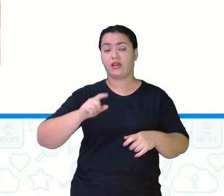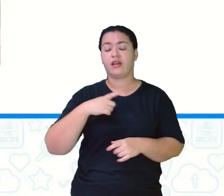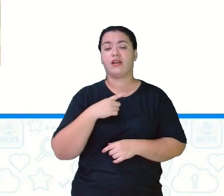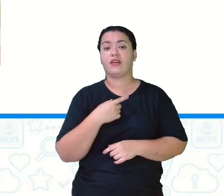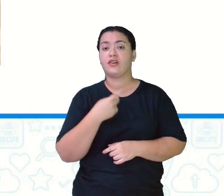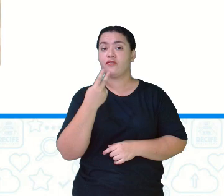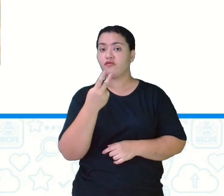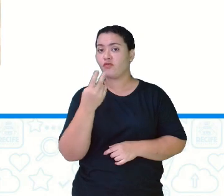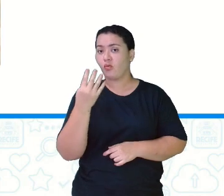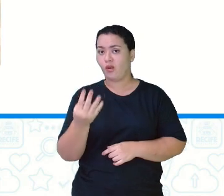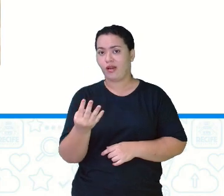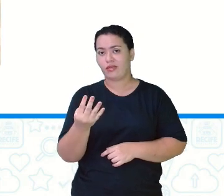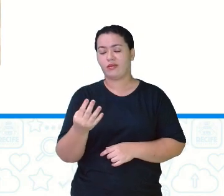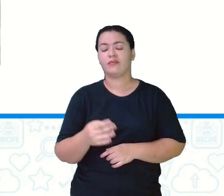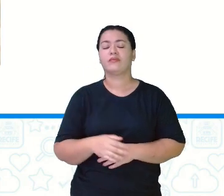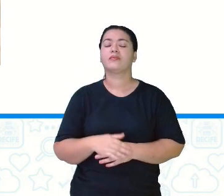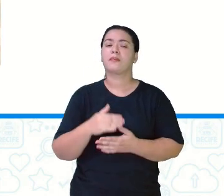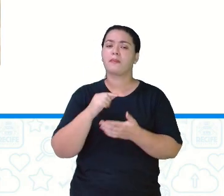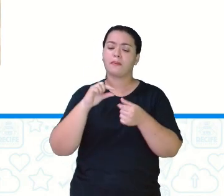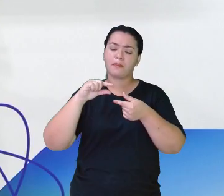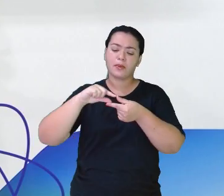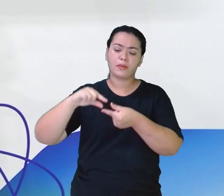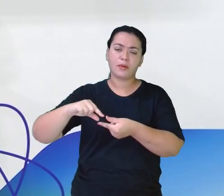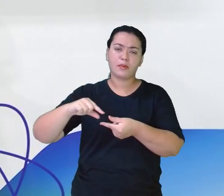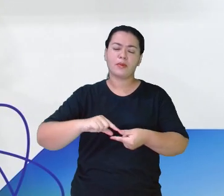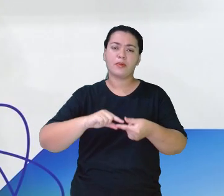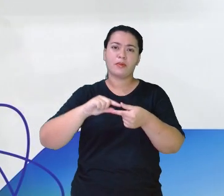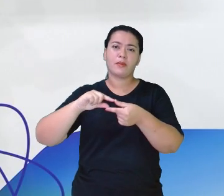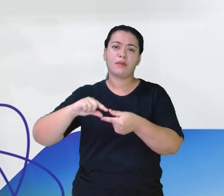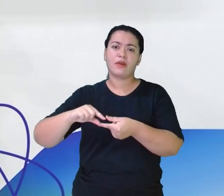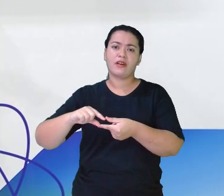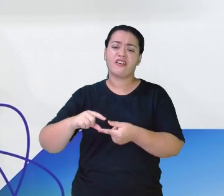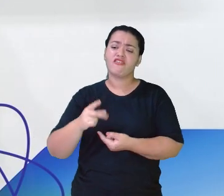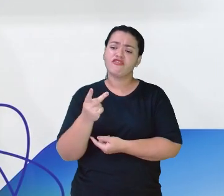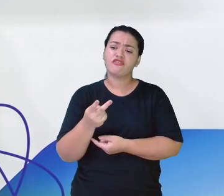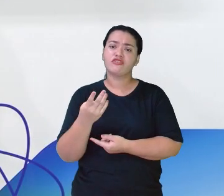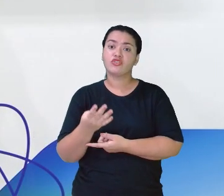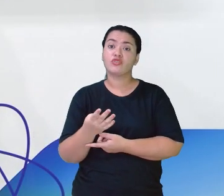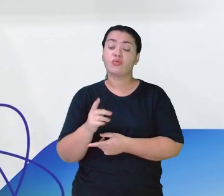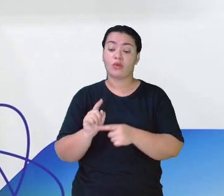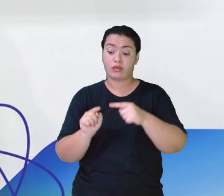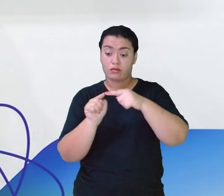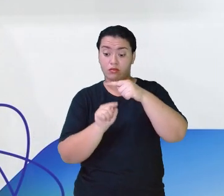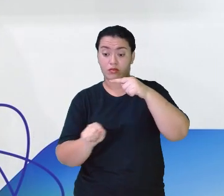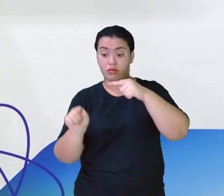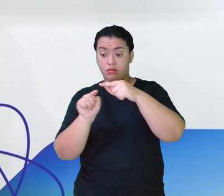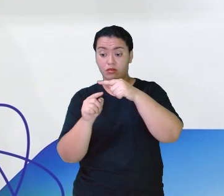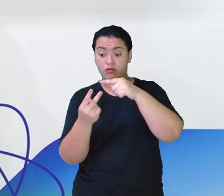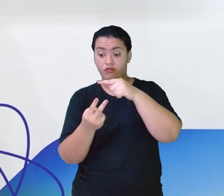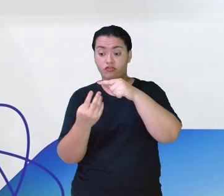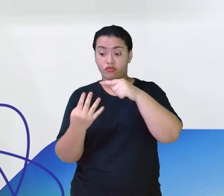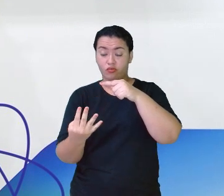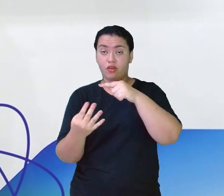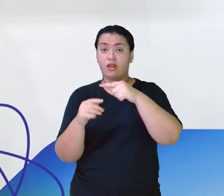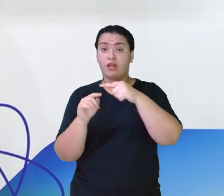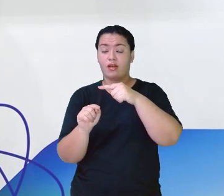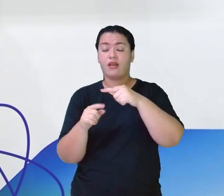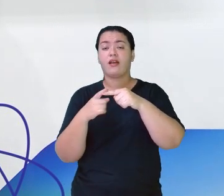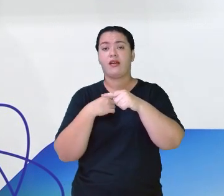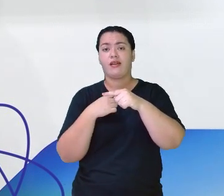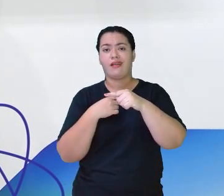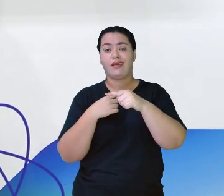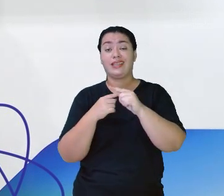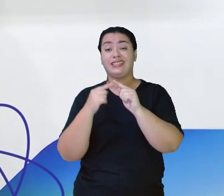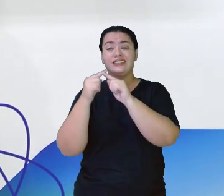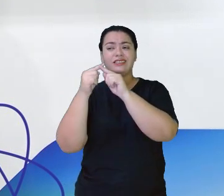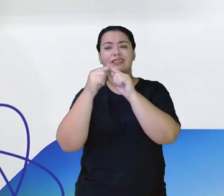em 24 pedacinhos. Aí, ó, o 24 vai ficar embaixo. É só ver a parte que está ali com